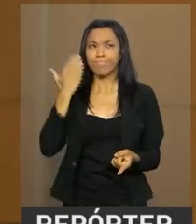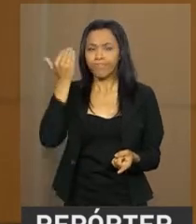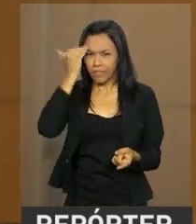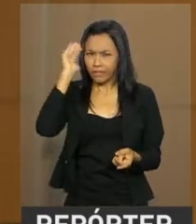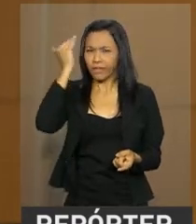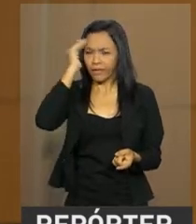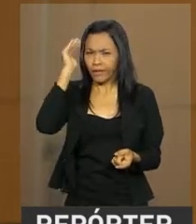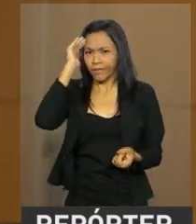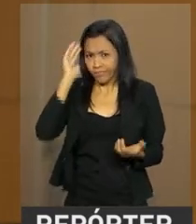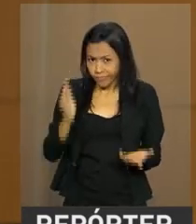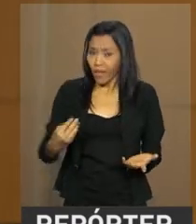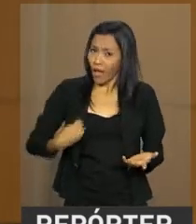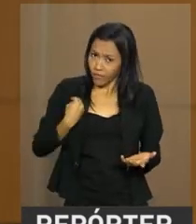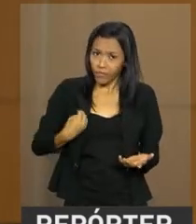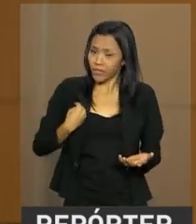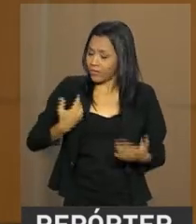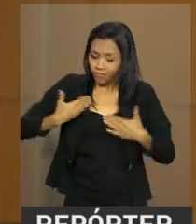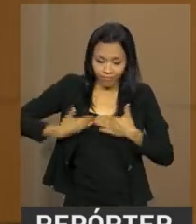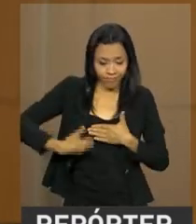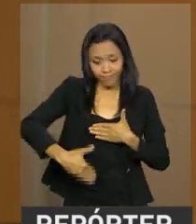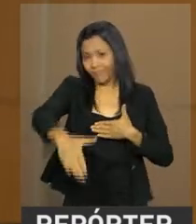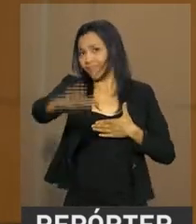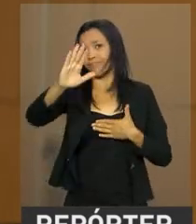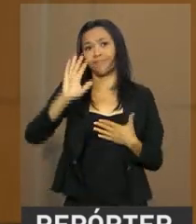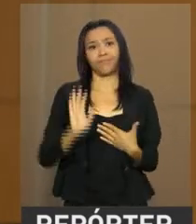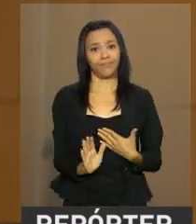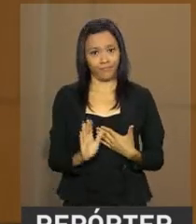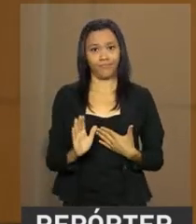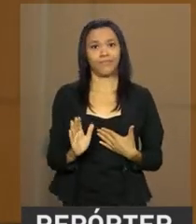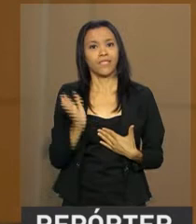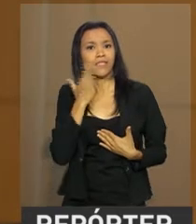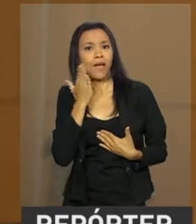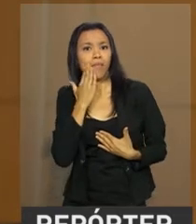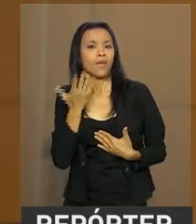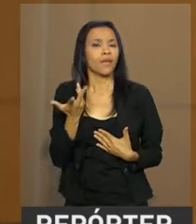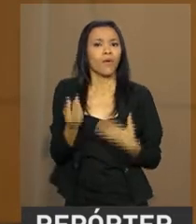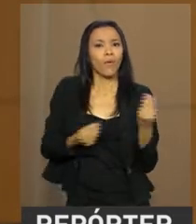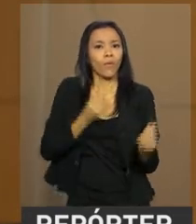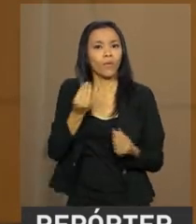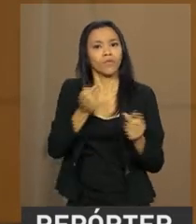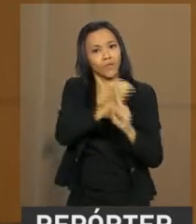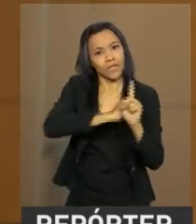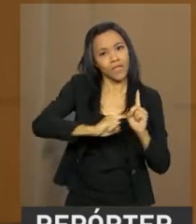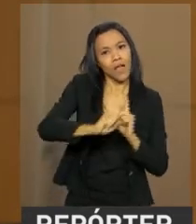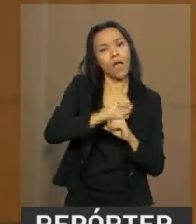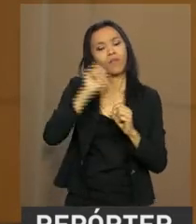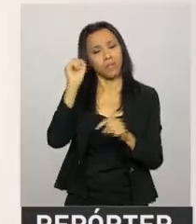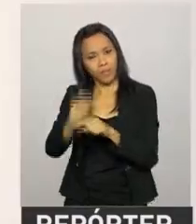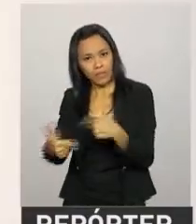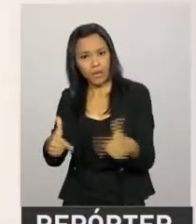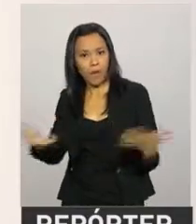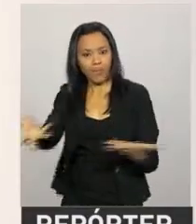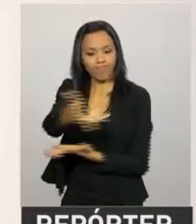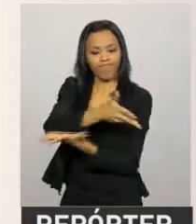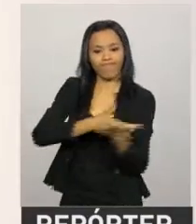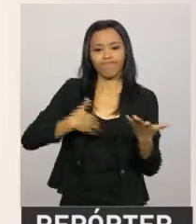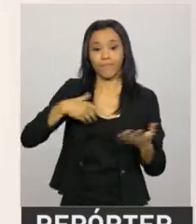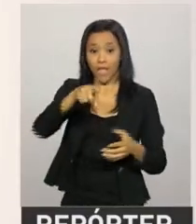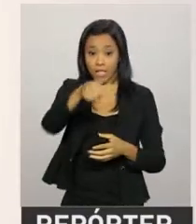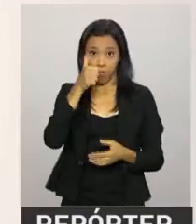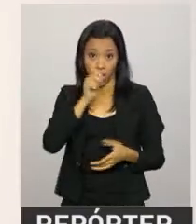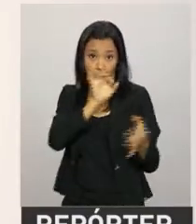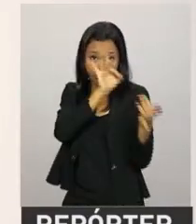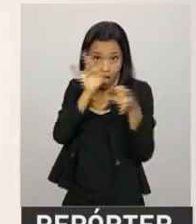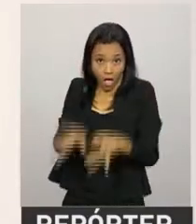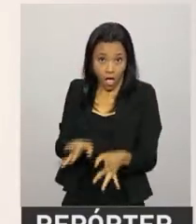que a vida, ela consegue, melhor dizendo, se reintegrar tanto socialmente quanto ao mercado de trabalho. Abandonada pelo